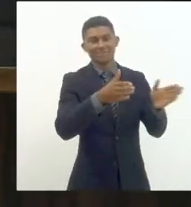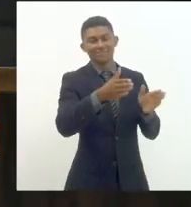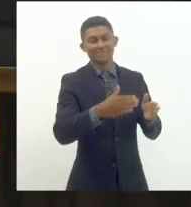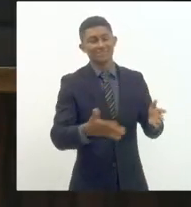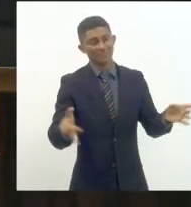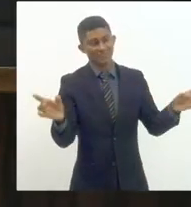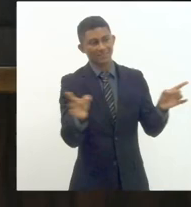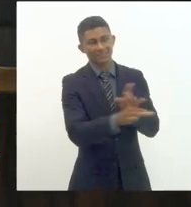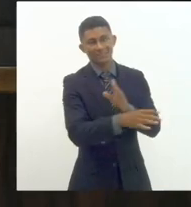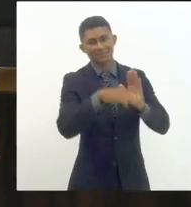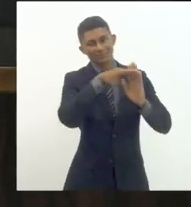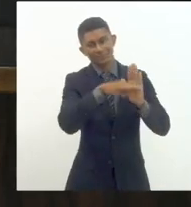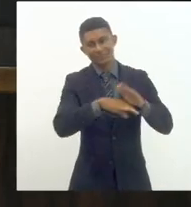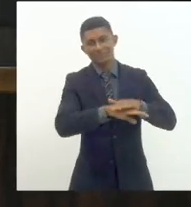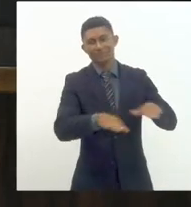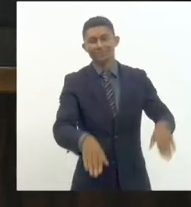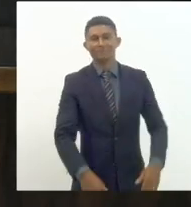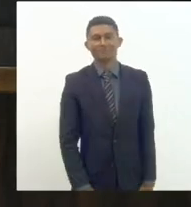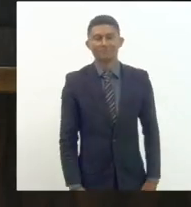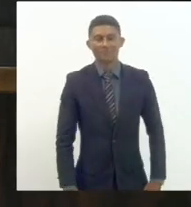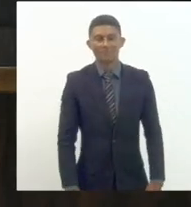está encerrada.